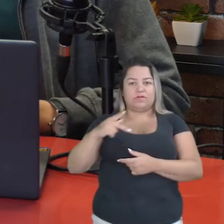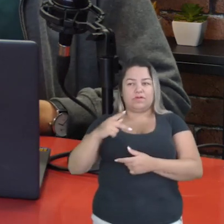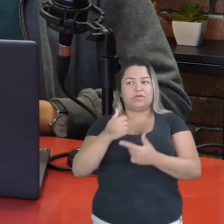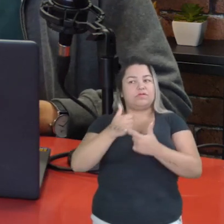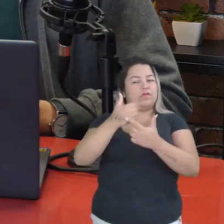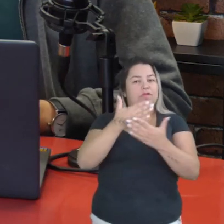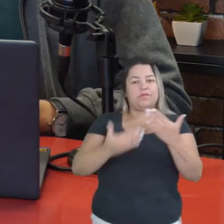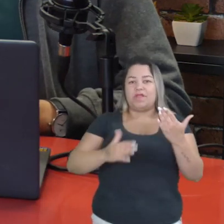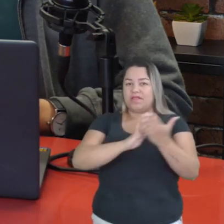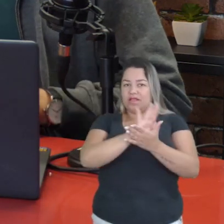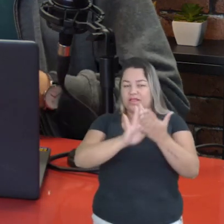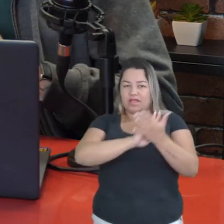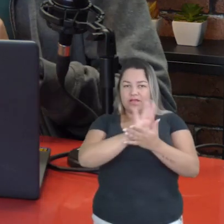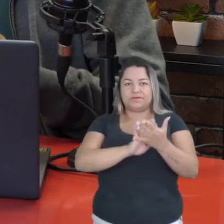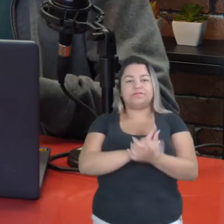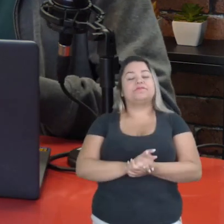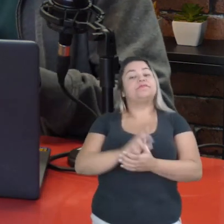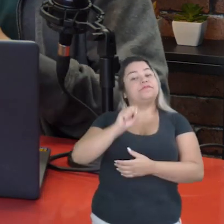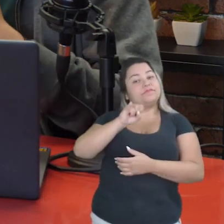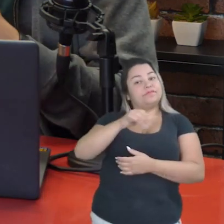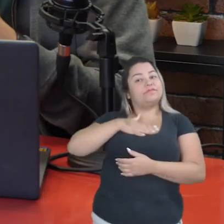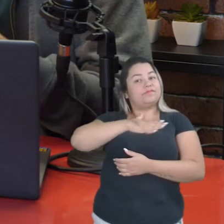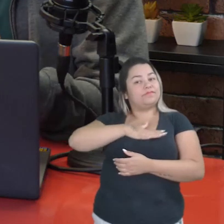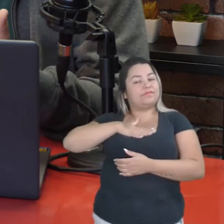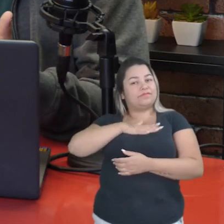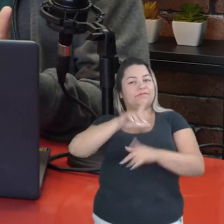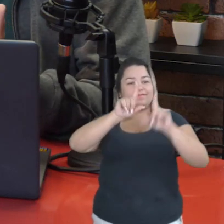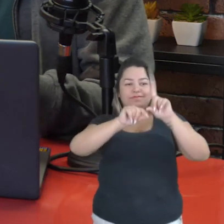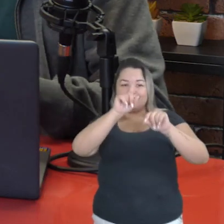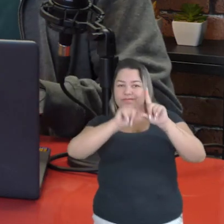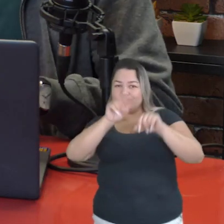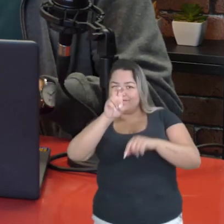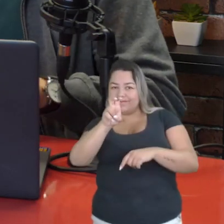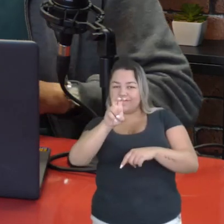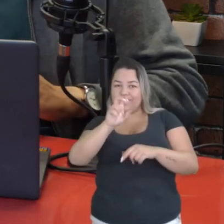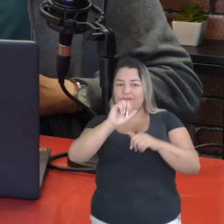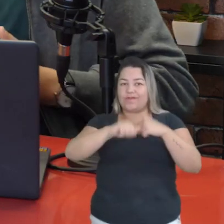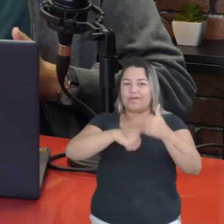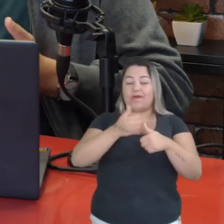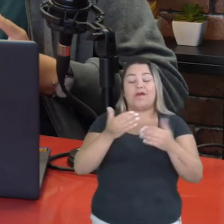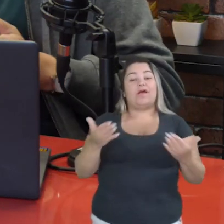para você não perder nenhum episódio. Se você gostou, pode deixar 5 estrelas na avaliação. E agora eu me